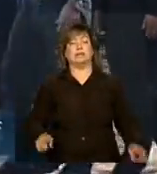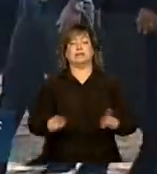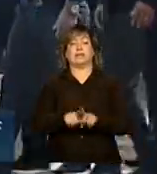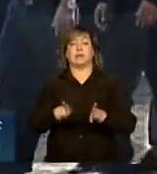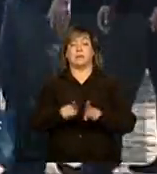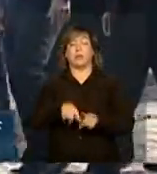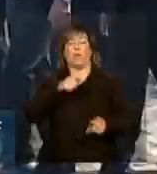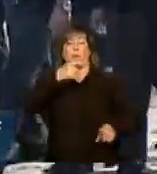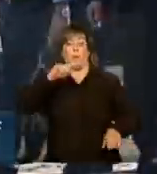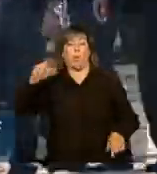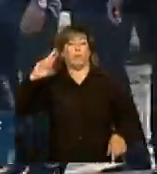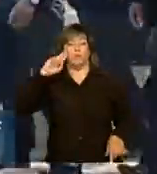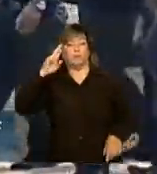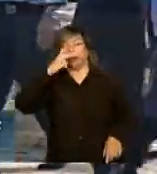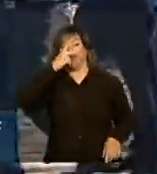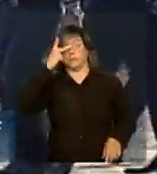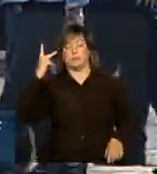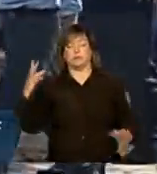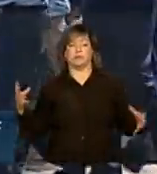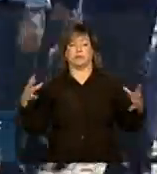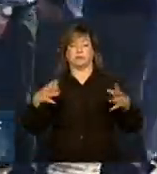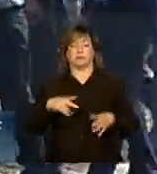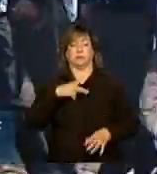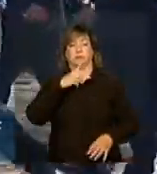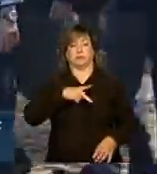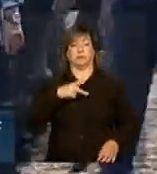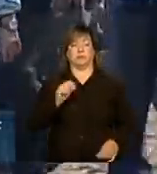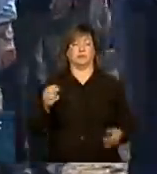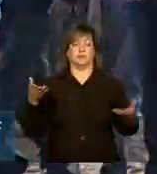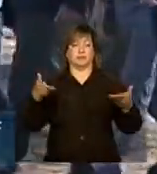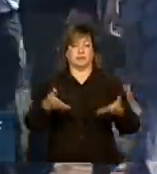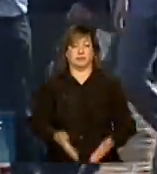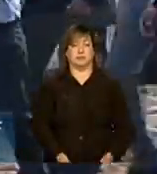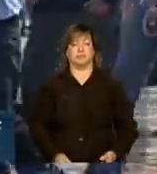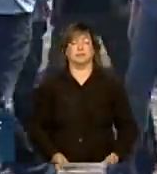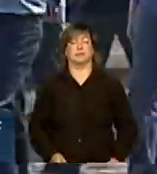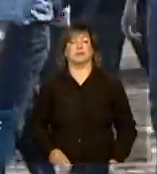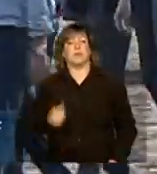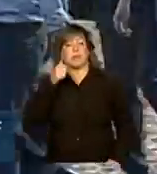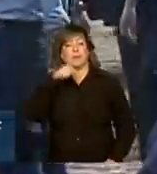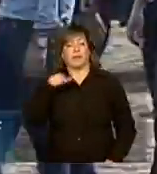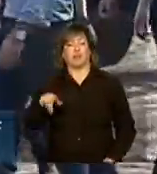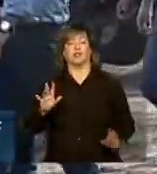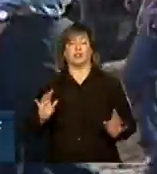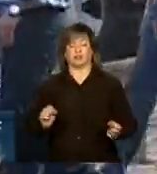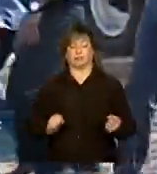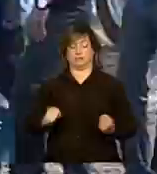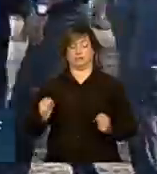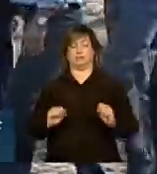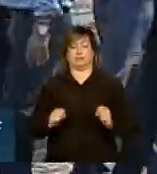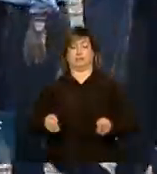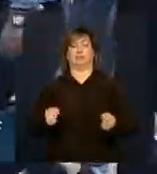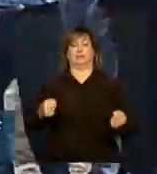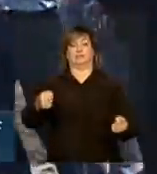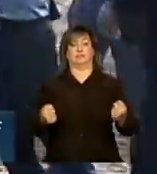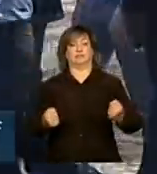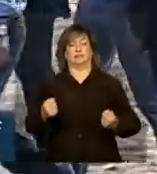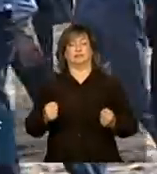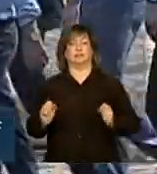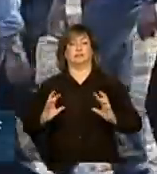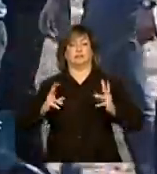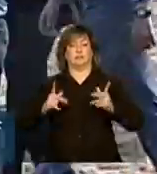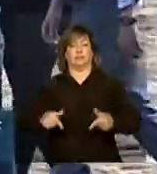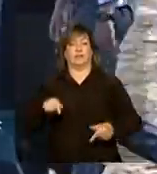que conduziu que dirigiu aí um equipamento utilizado na colheita de soja nesta lavoura em